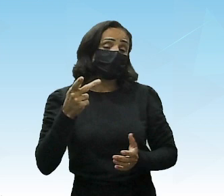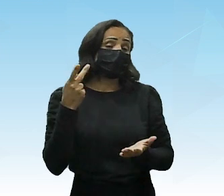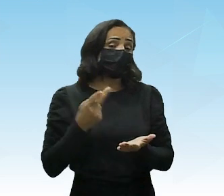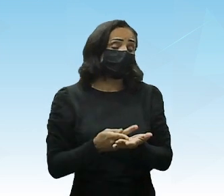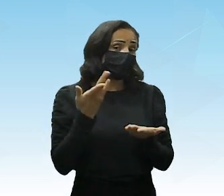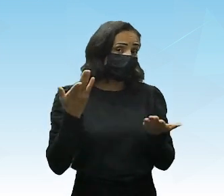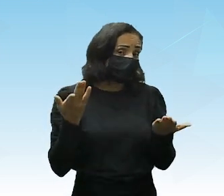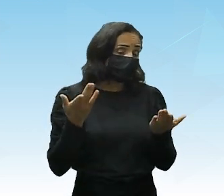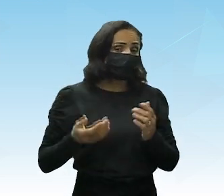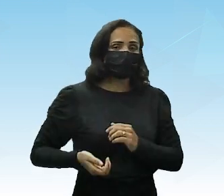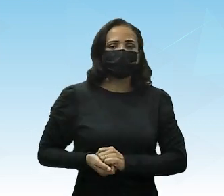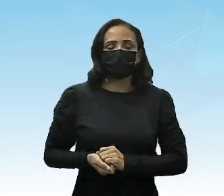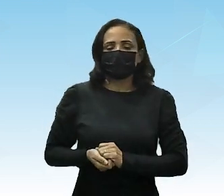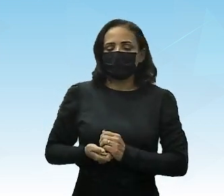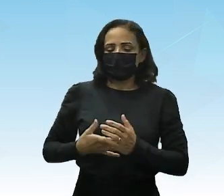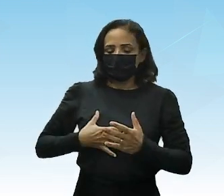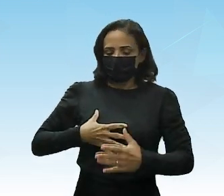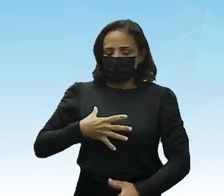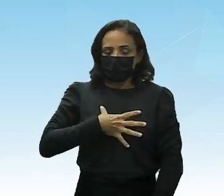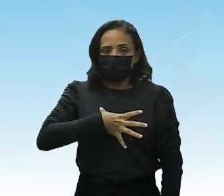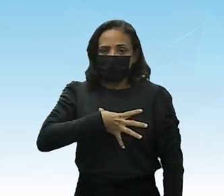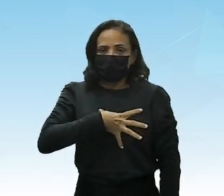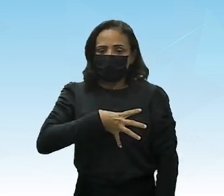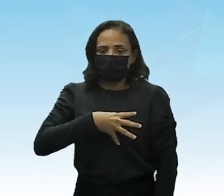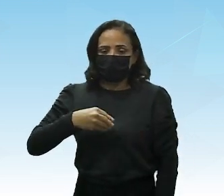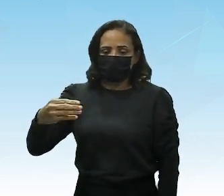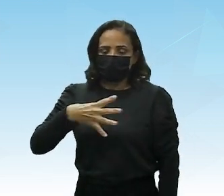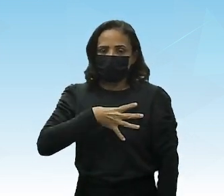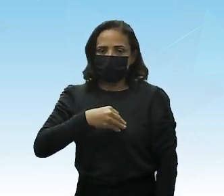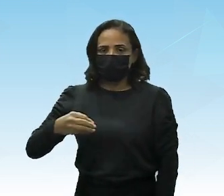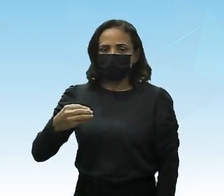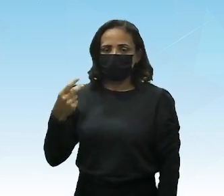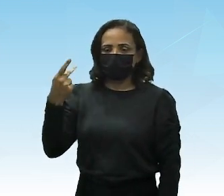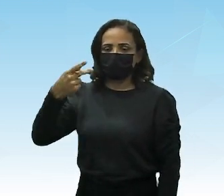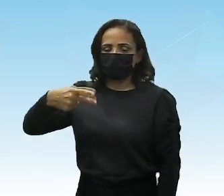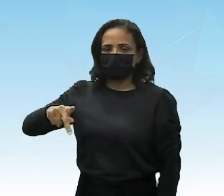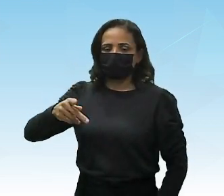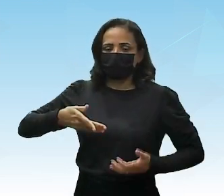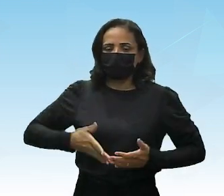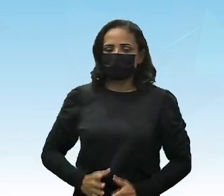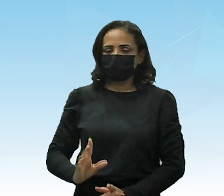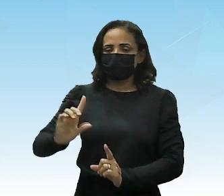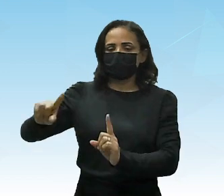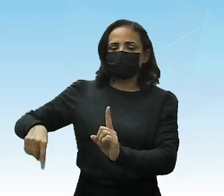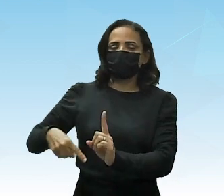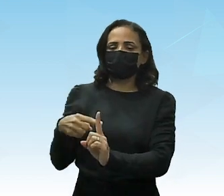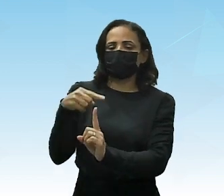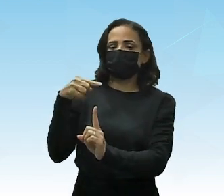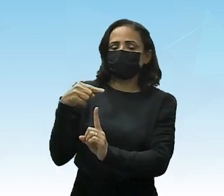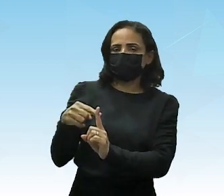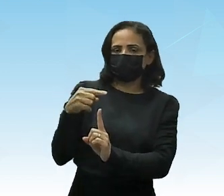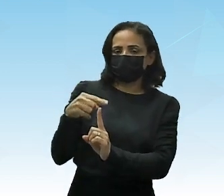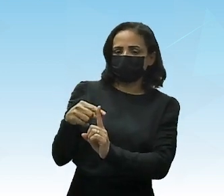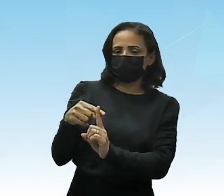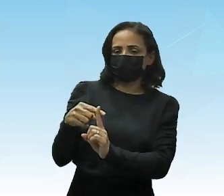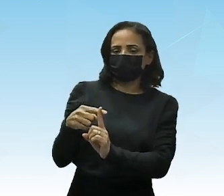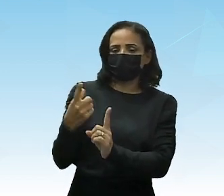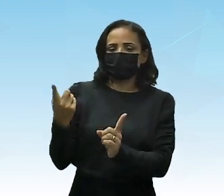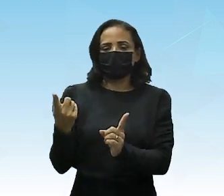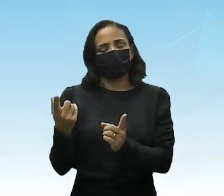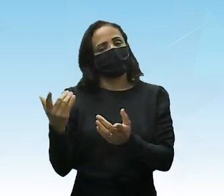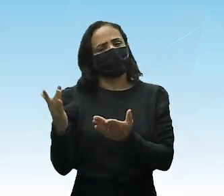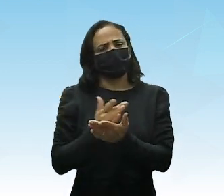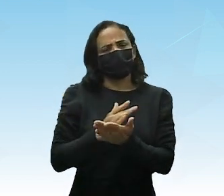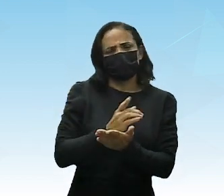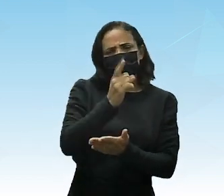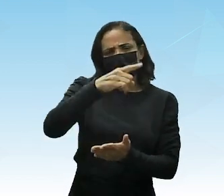acontece? Ela gera um filho positivo, porque o marido dela é positivo. Mas aí o que é que muita gente que concorre com vocês esquece? Até alguns de